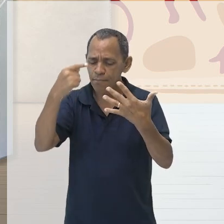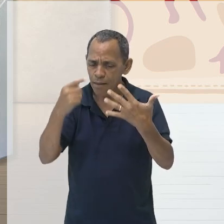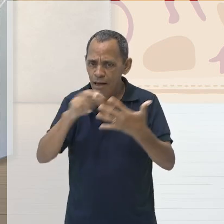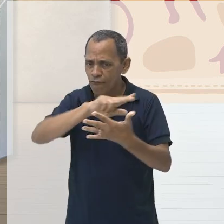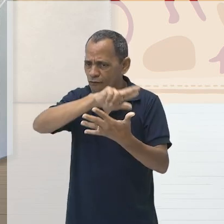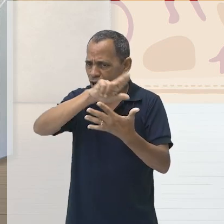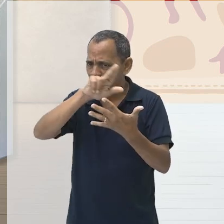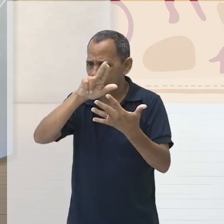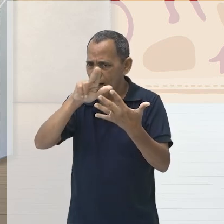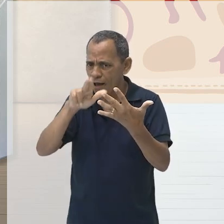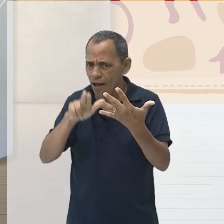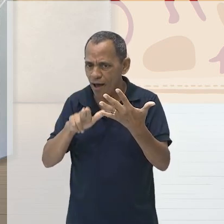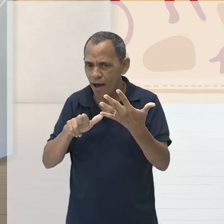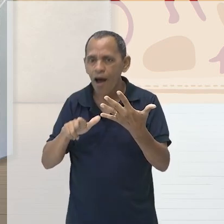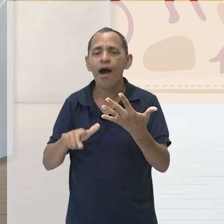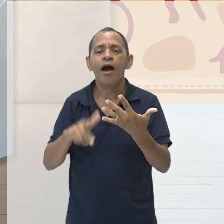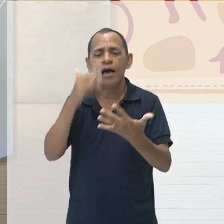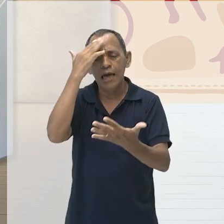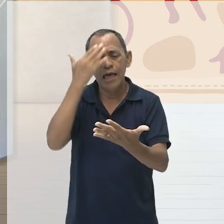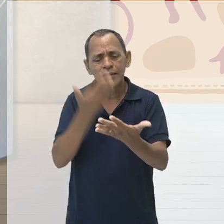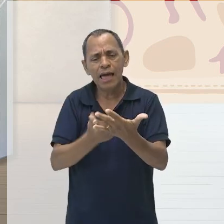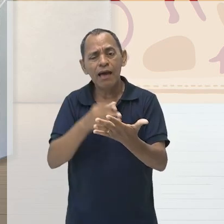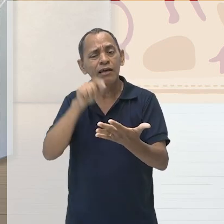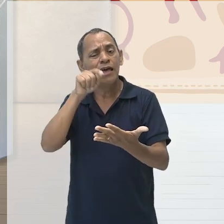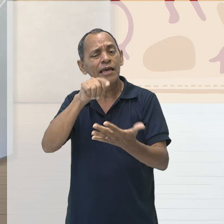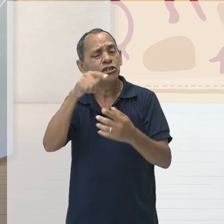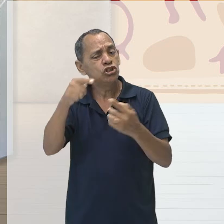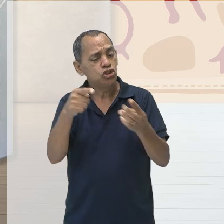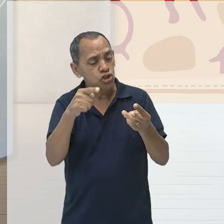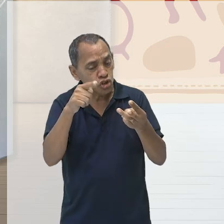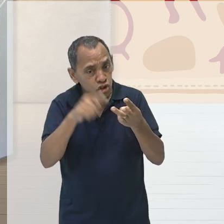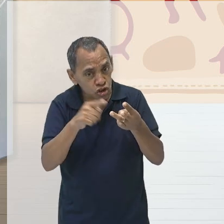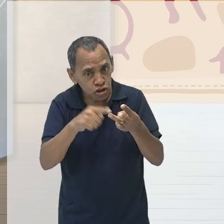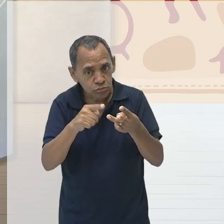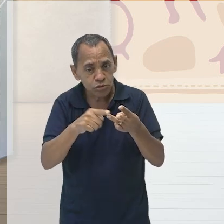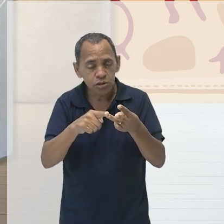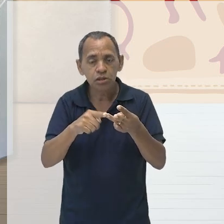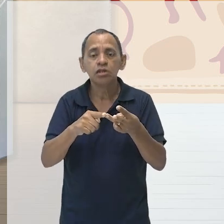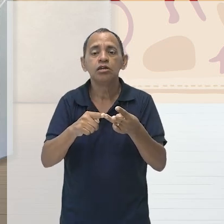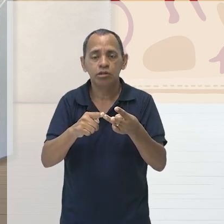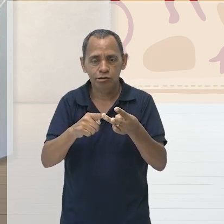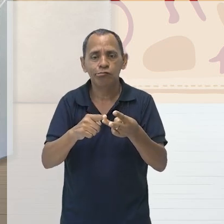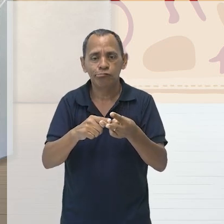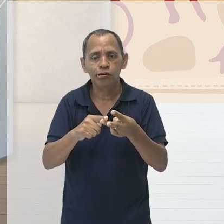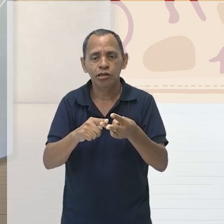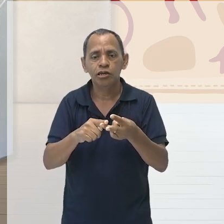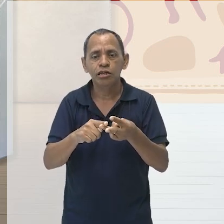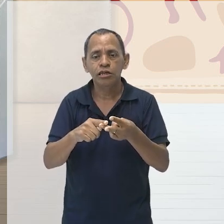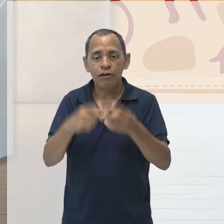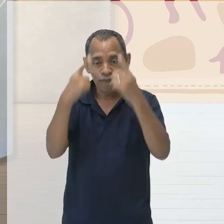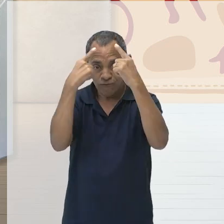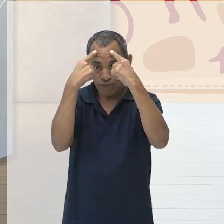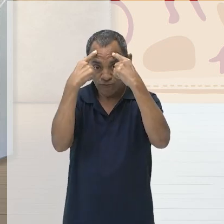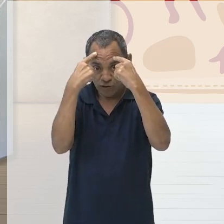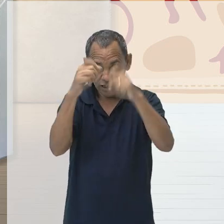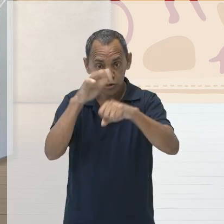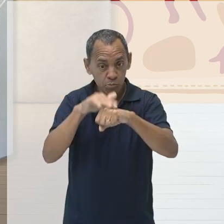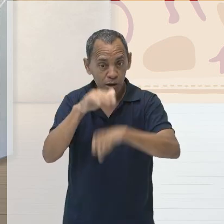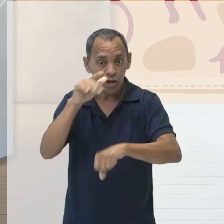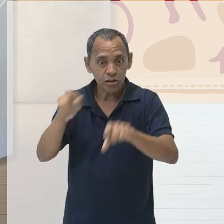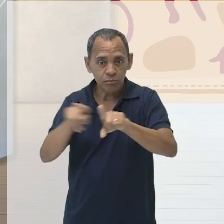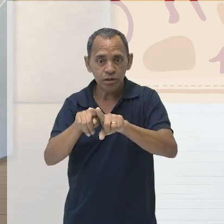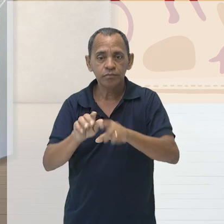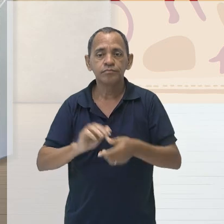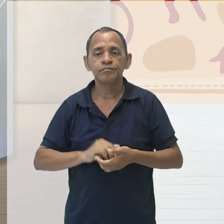luta mais violenta da época, certo? Muito bem, então tudo isso ocorreu ali na Grécia